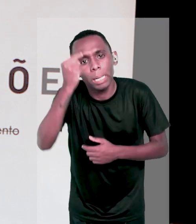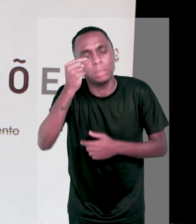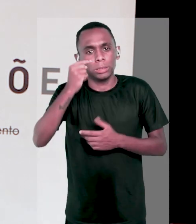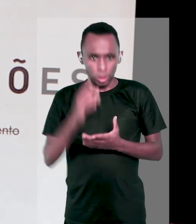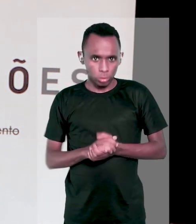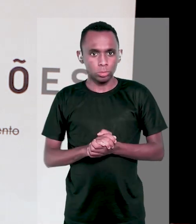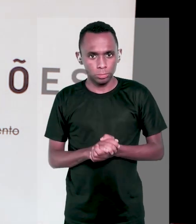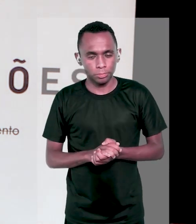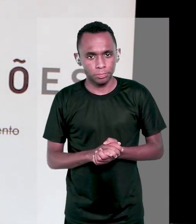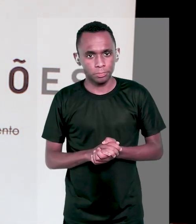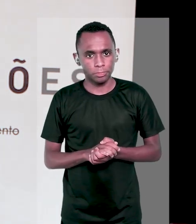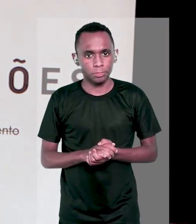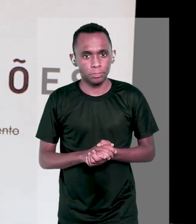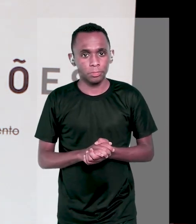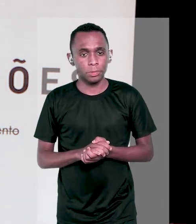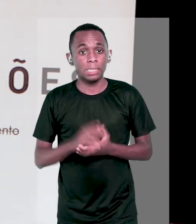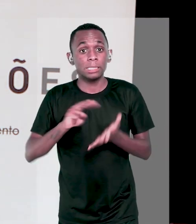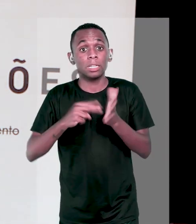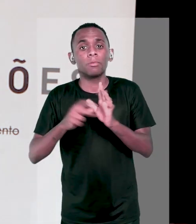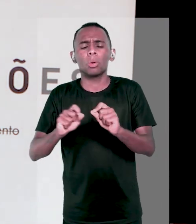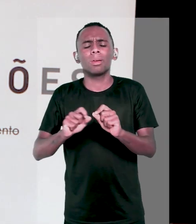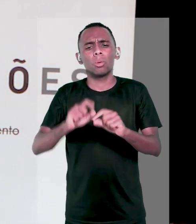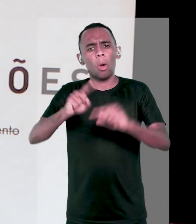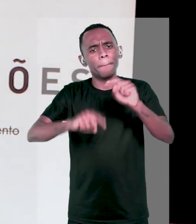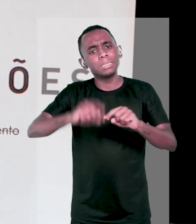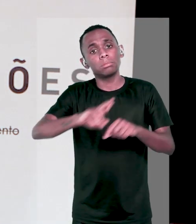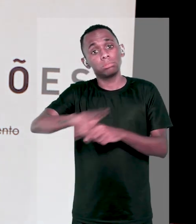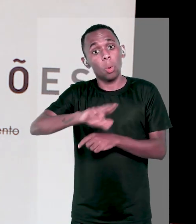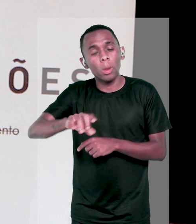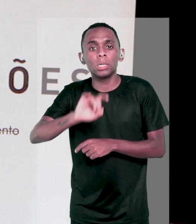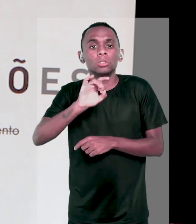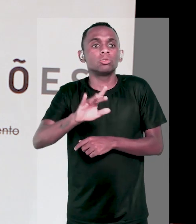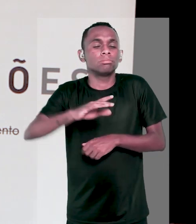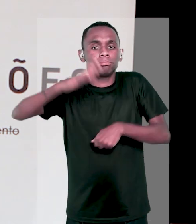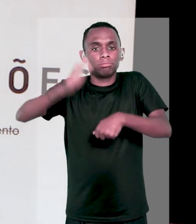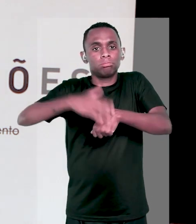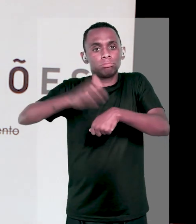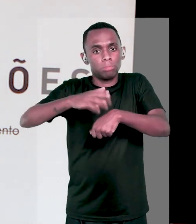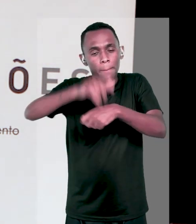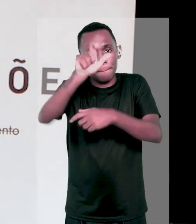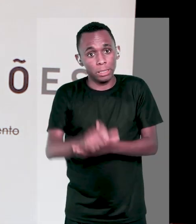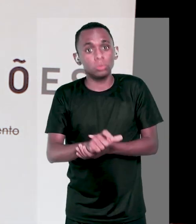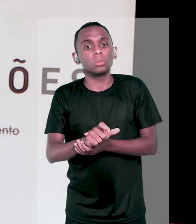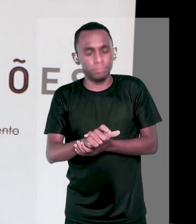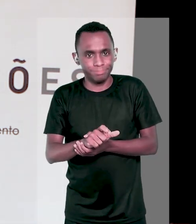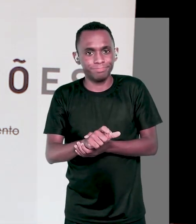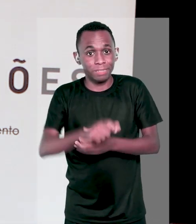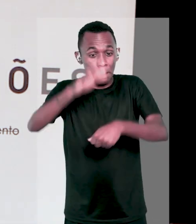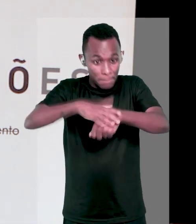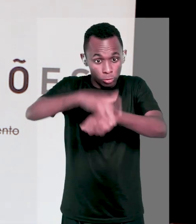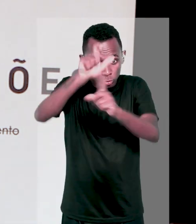enquanto pensamento material e objetivado deixa de ser objeto para se tornar sujeito